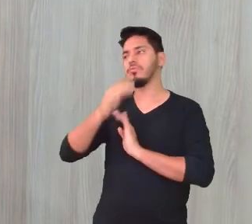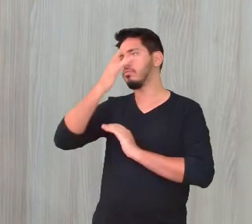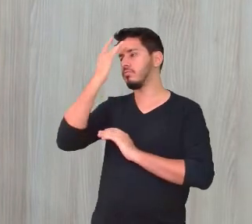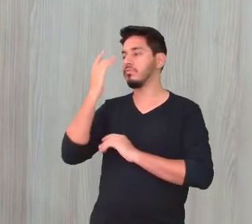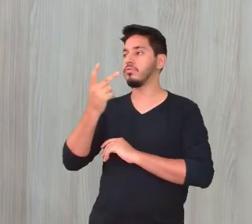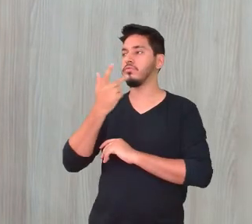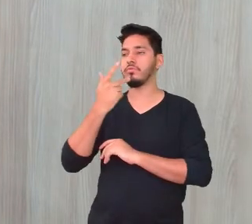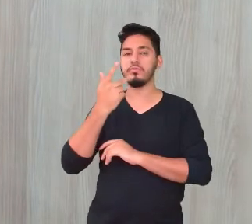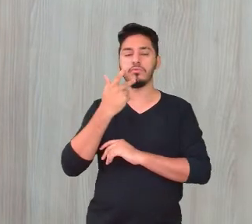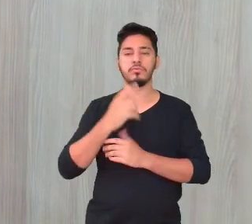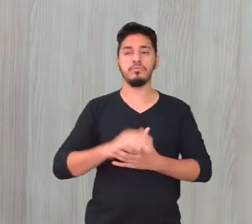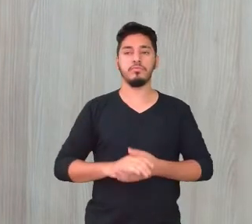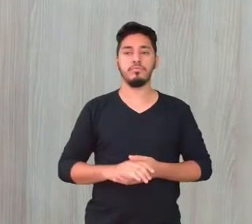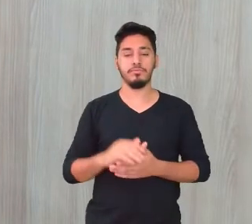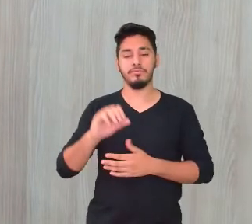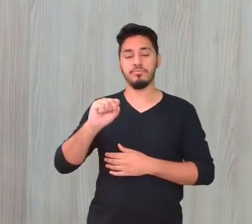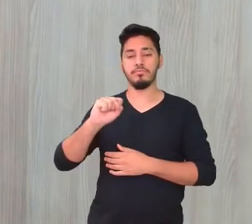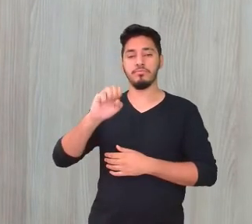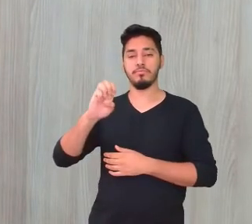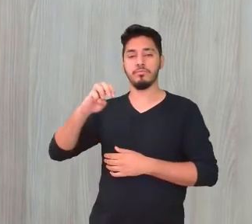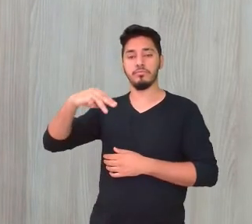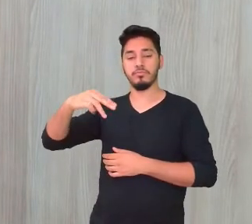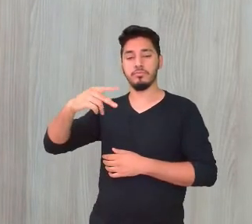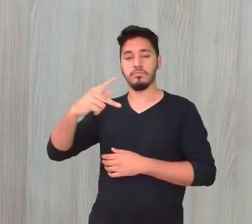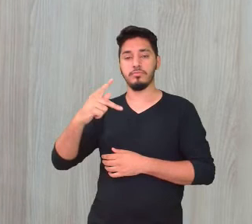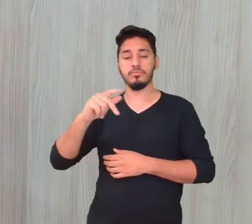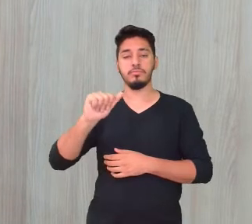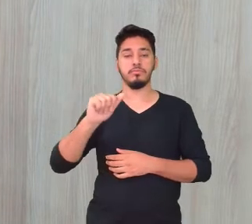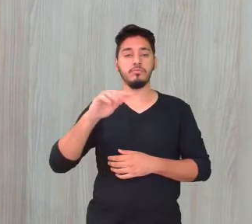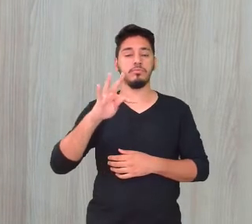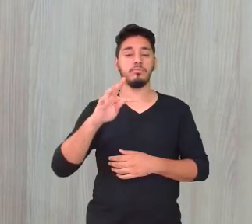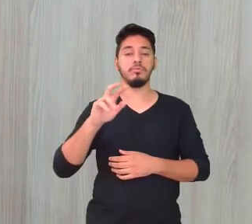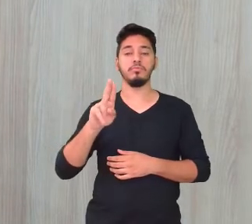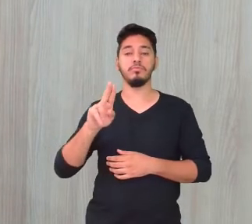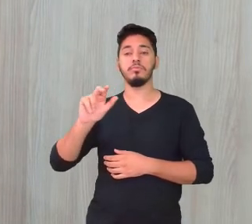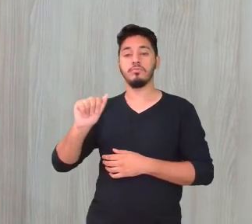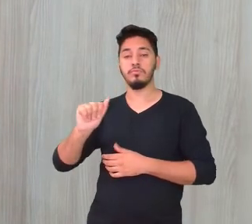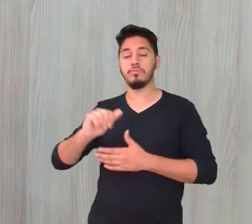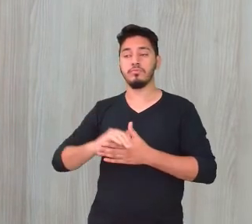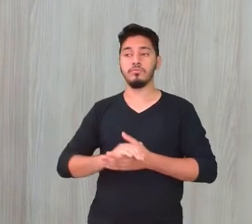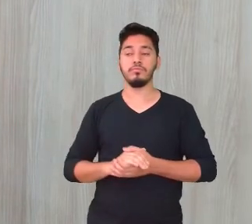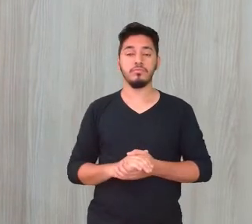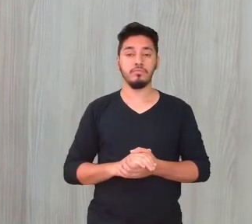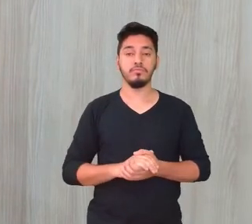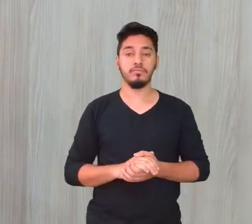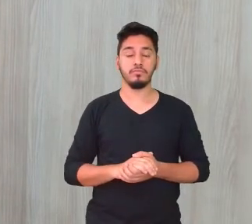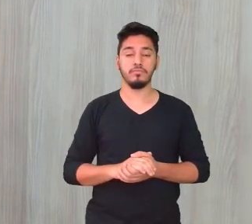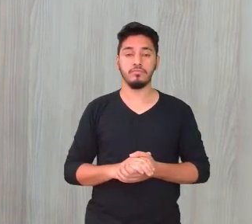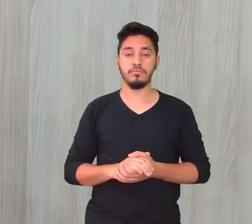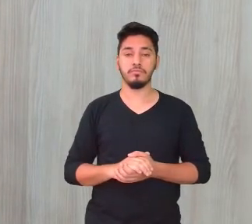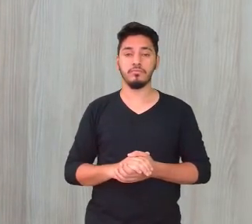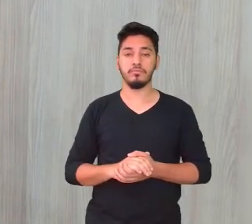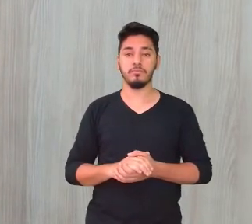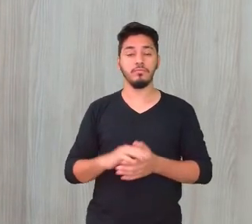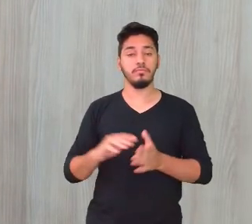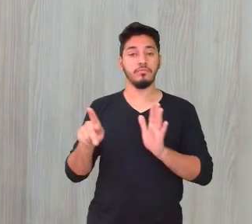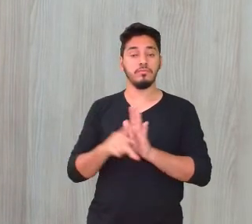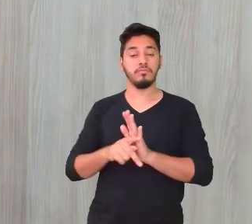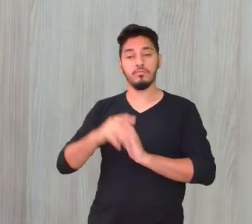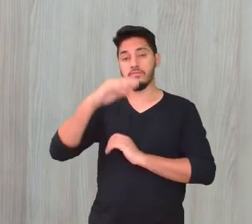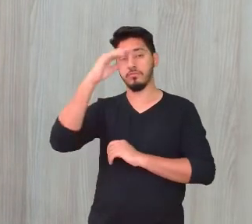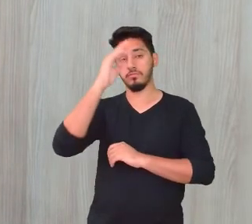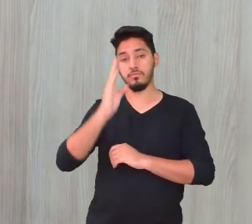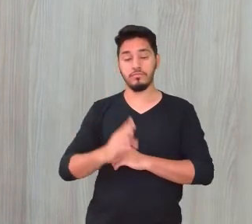assim, senta pua, né, que é a febre, essa turma também com a febre do rato, né, que era a Força Expedicionária Brasileira e